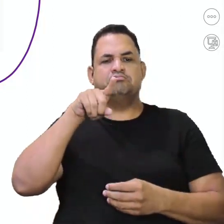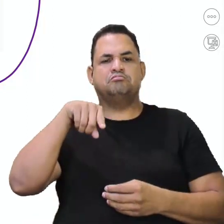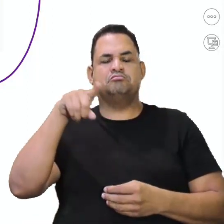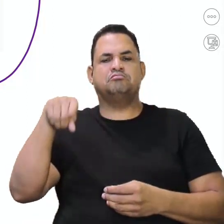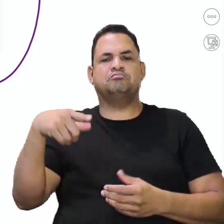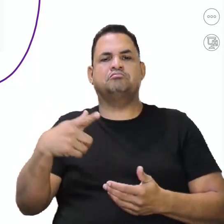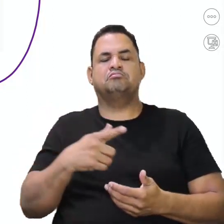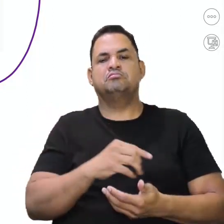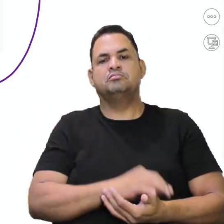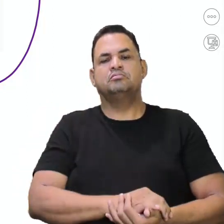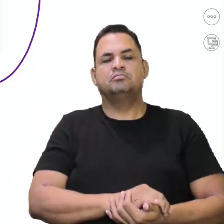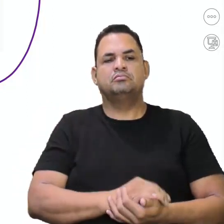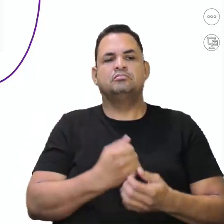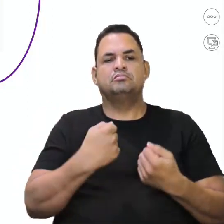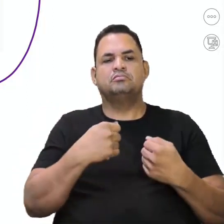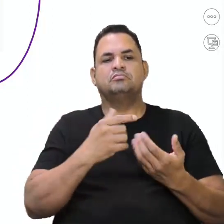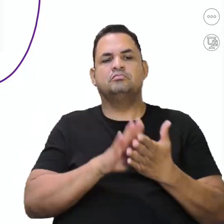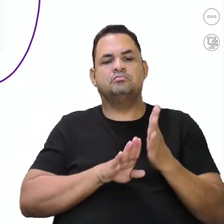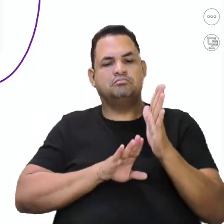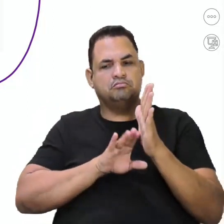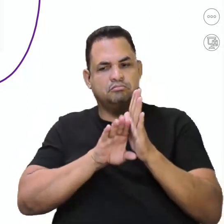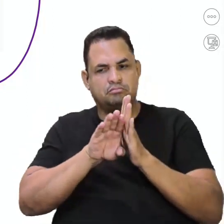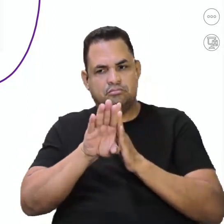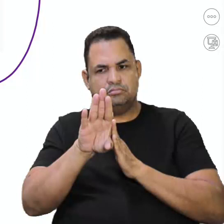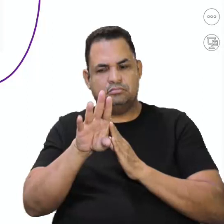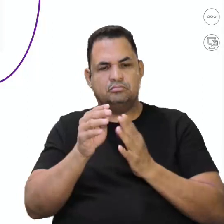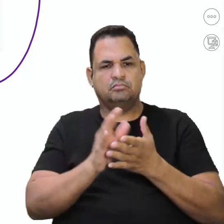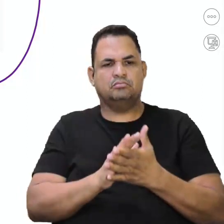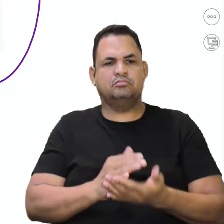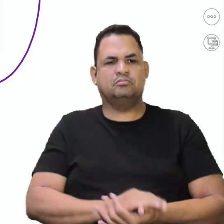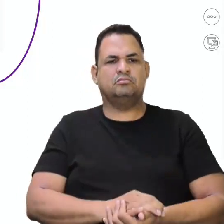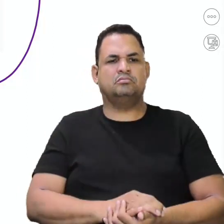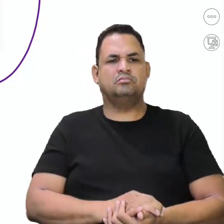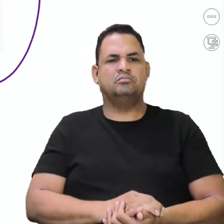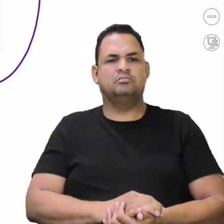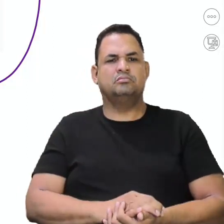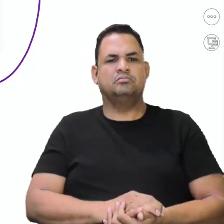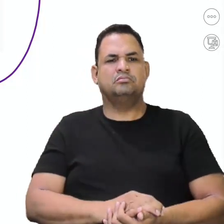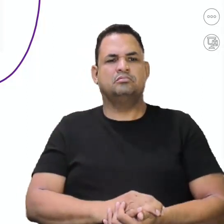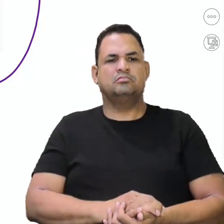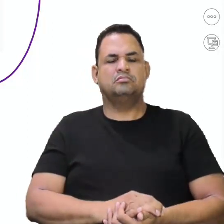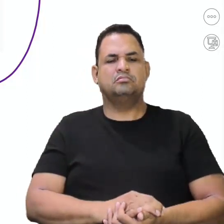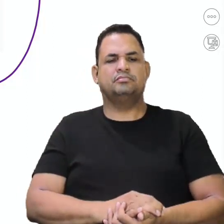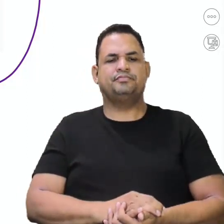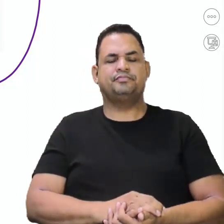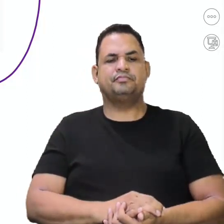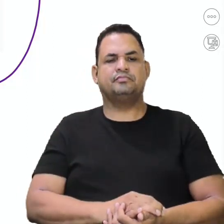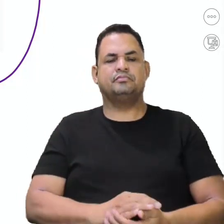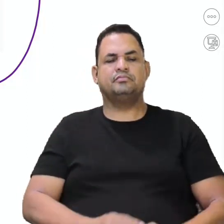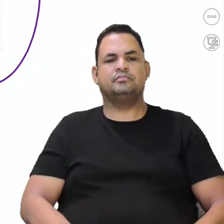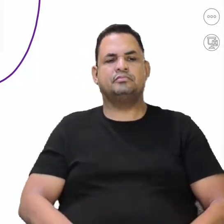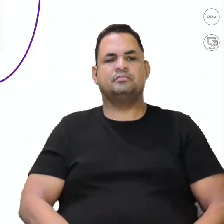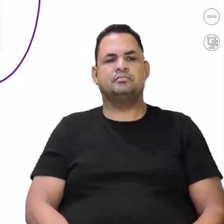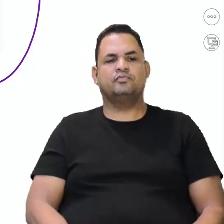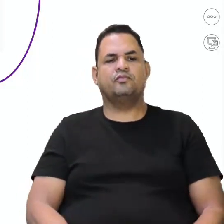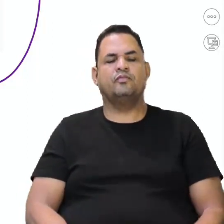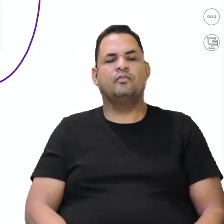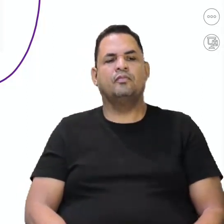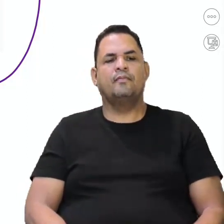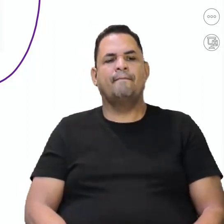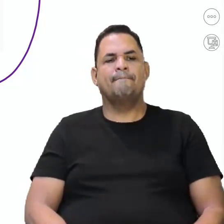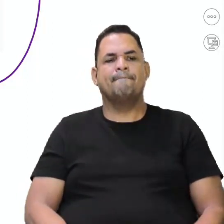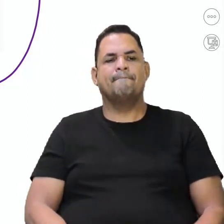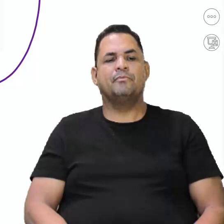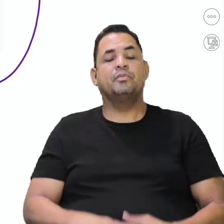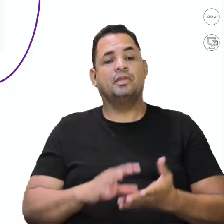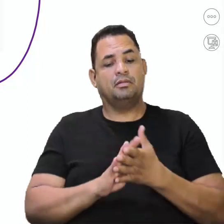isso o nome infográfico, pode incluir gráficos. Can show complex information in a simple